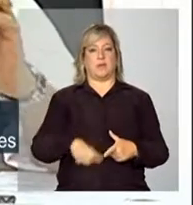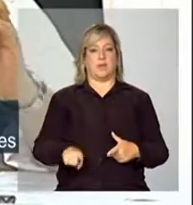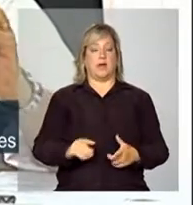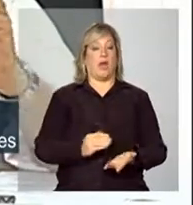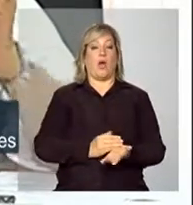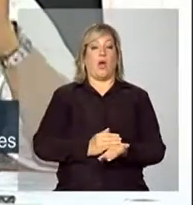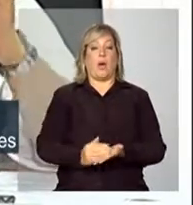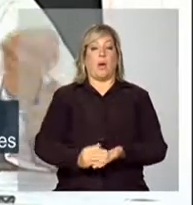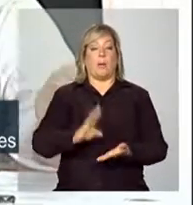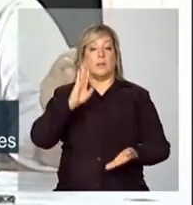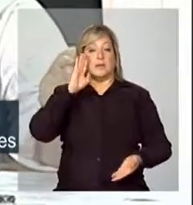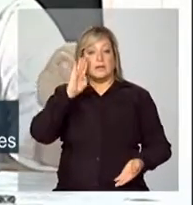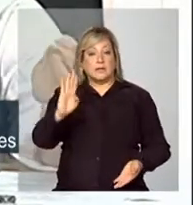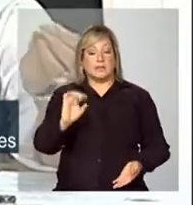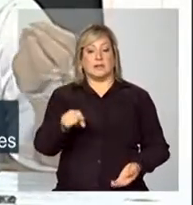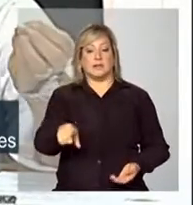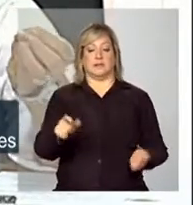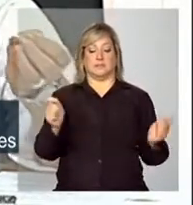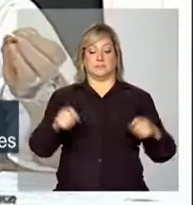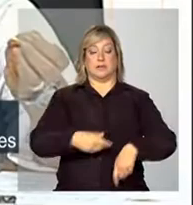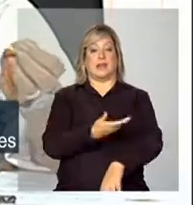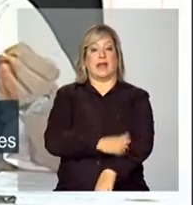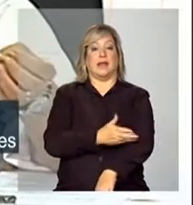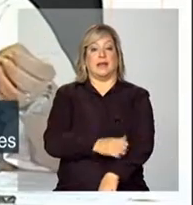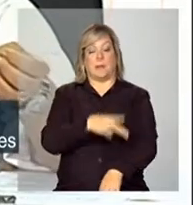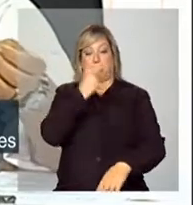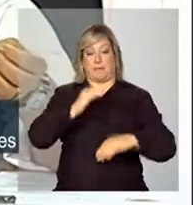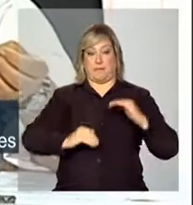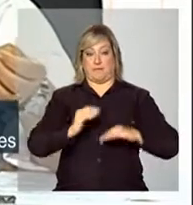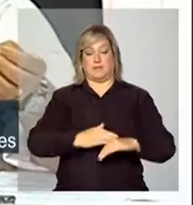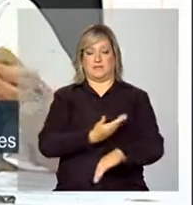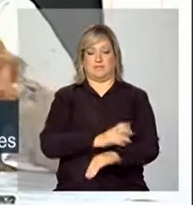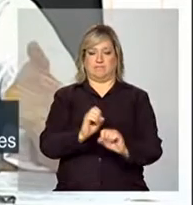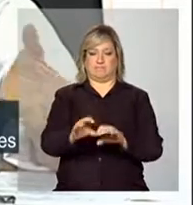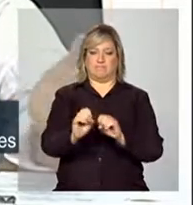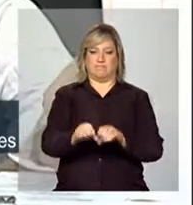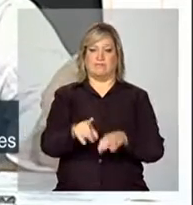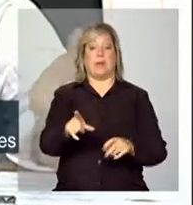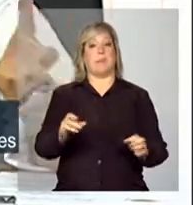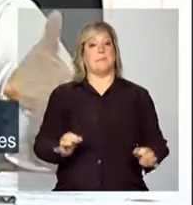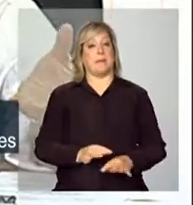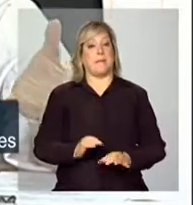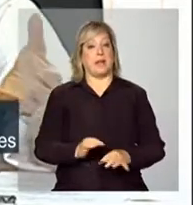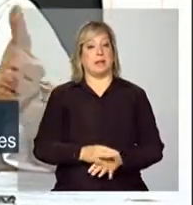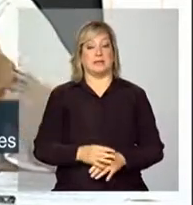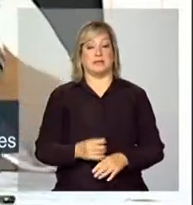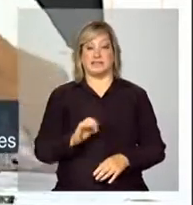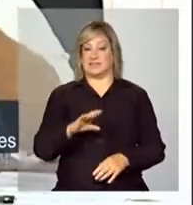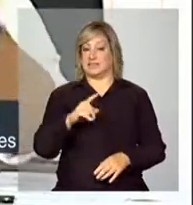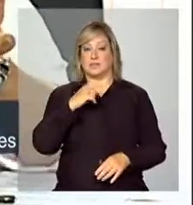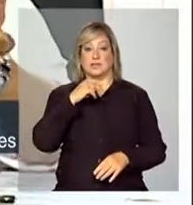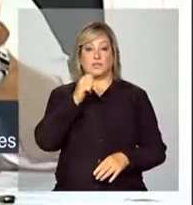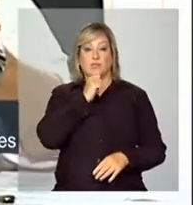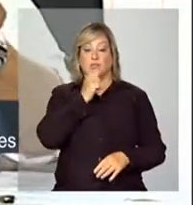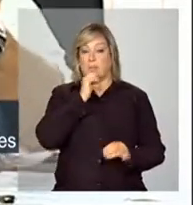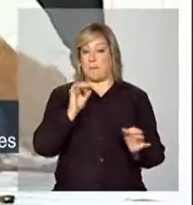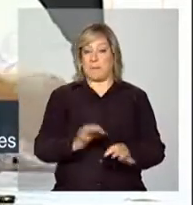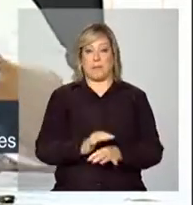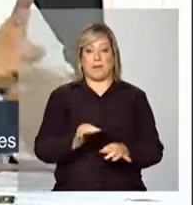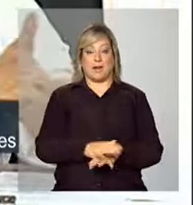começando pelo lado da capacitação dos nossos profissionais porque senão não adianta Criar